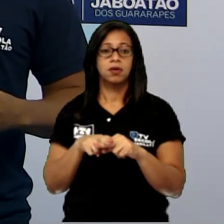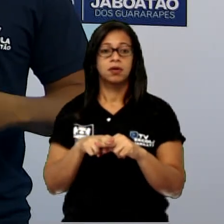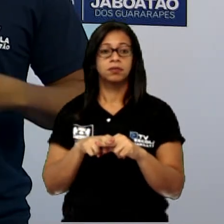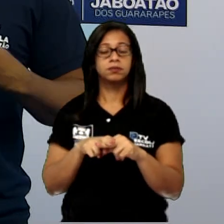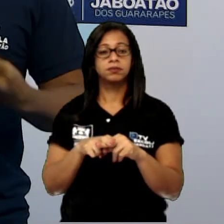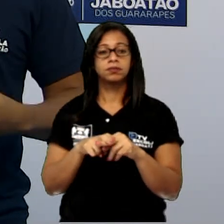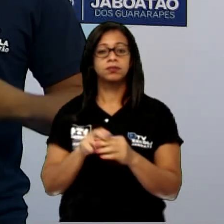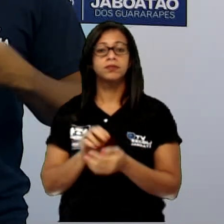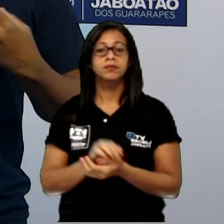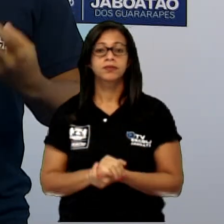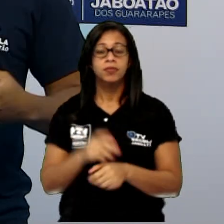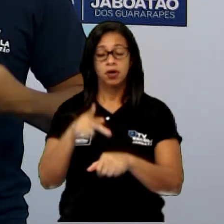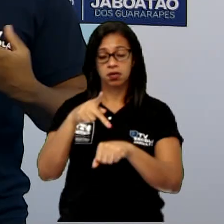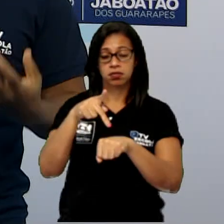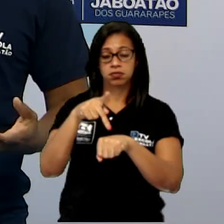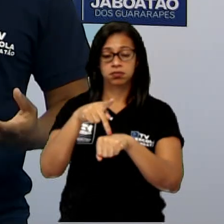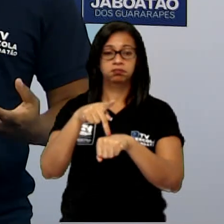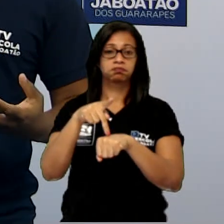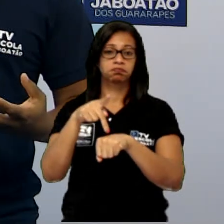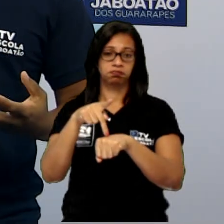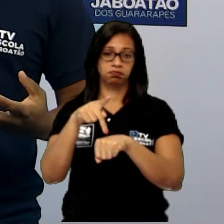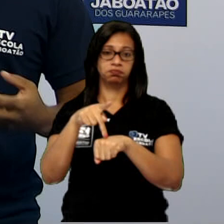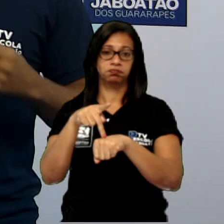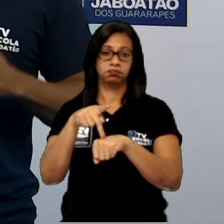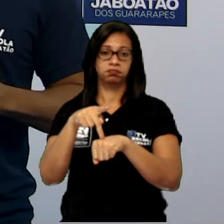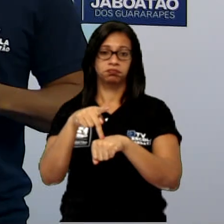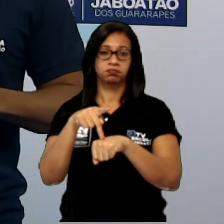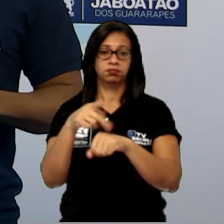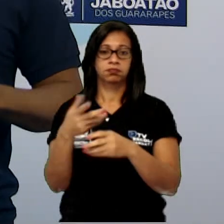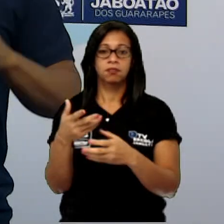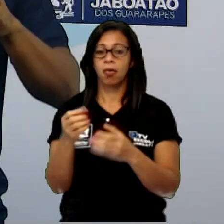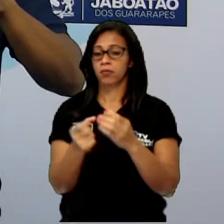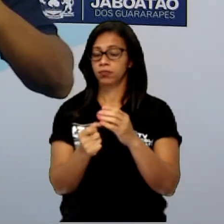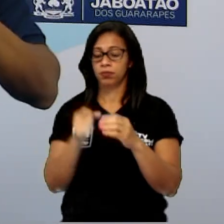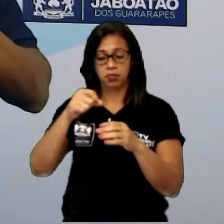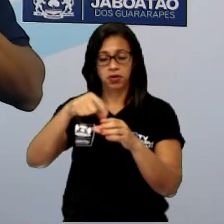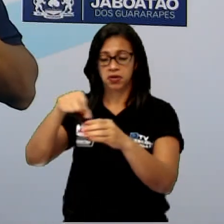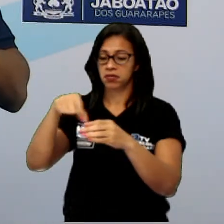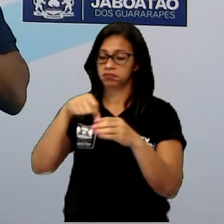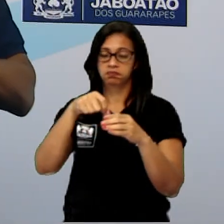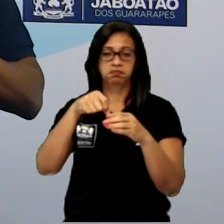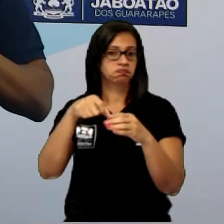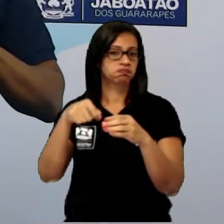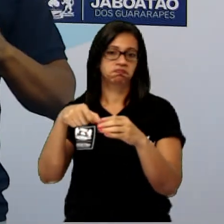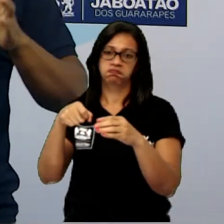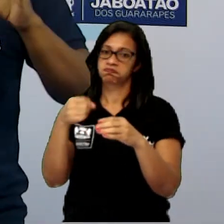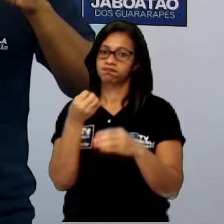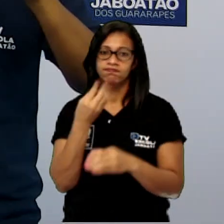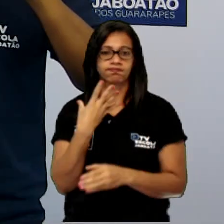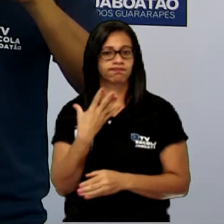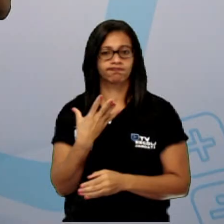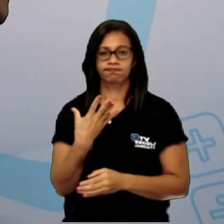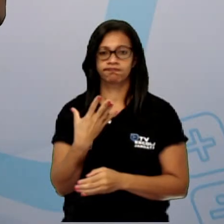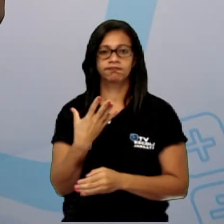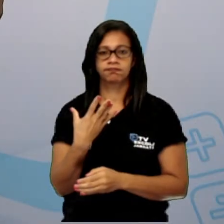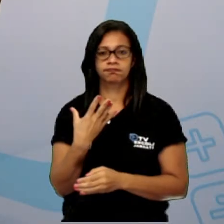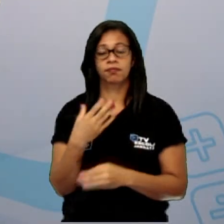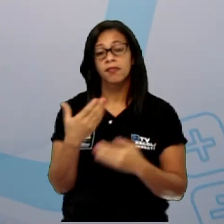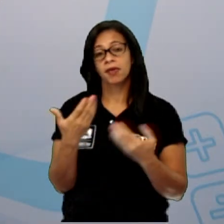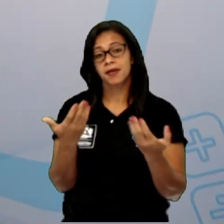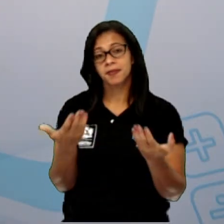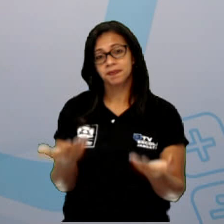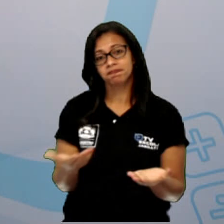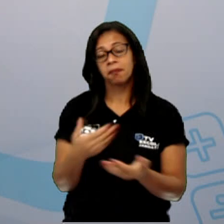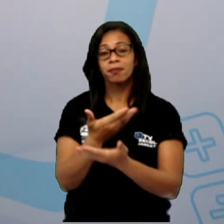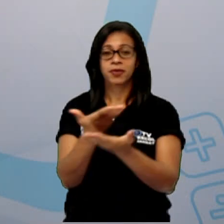à prática da agricultura. Espero que vocês tenham prestado bem atenção e aprendido